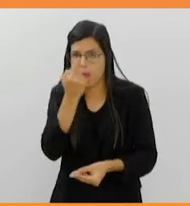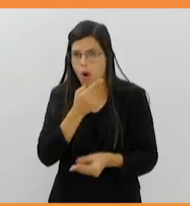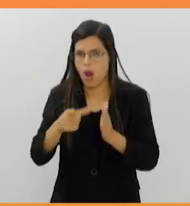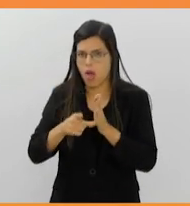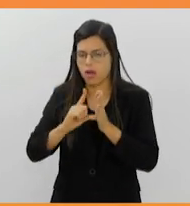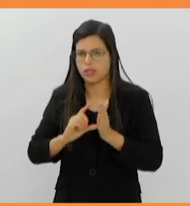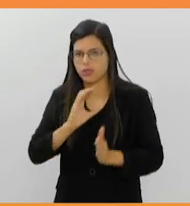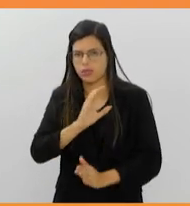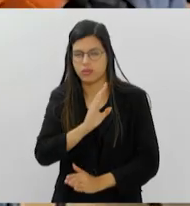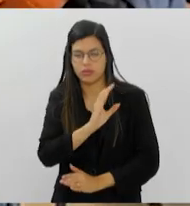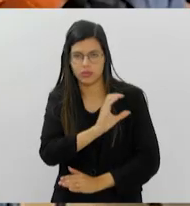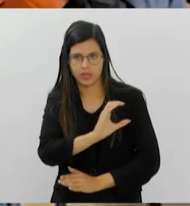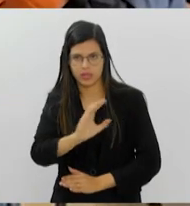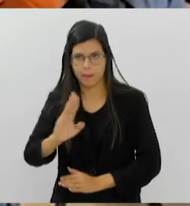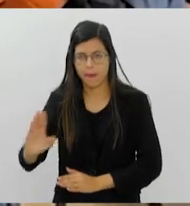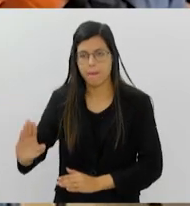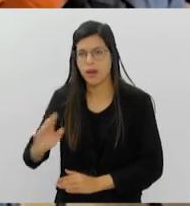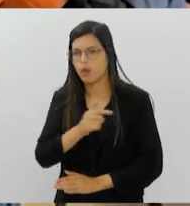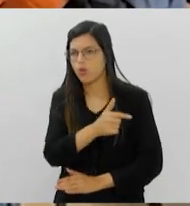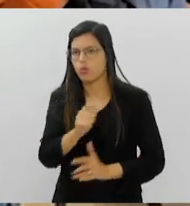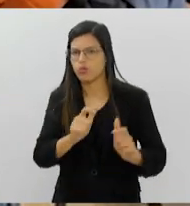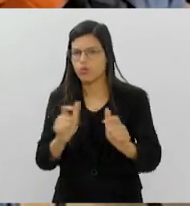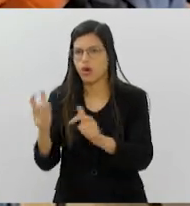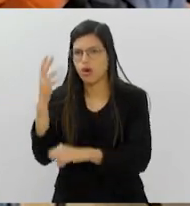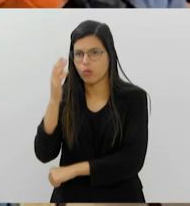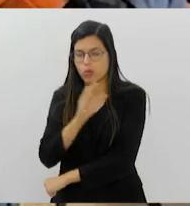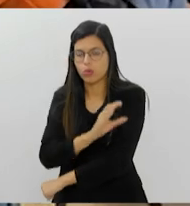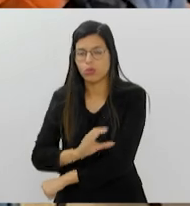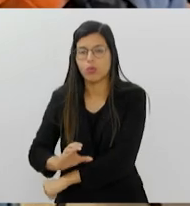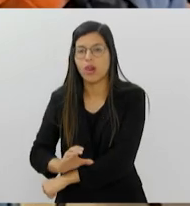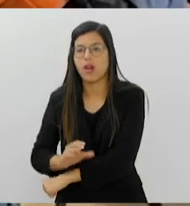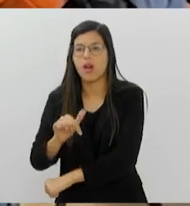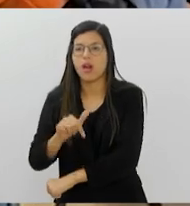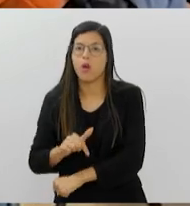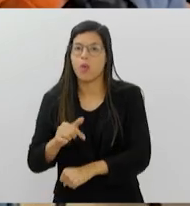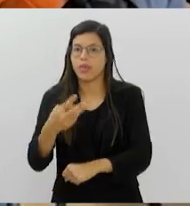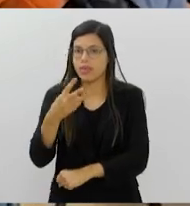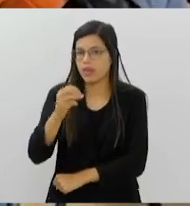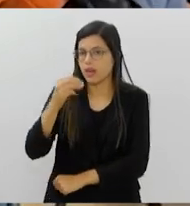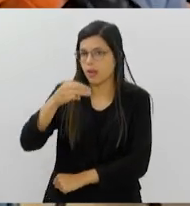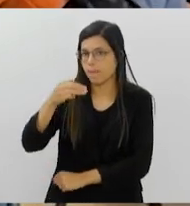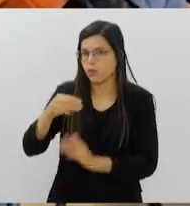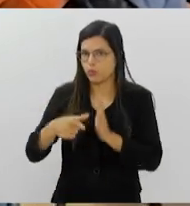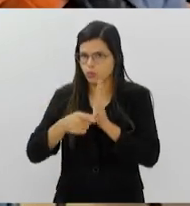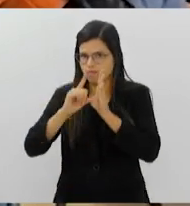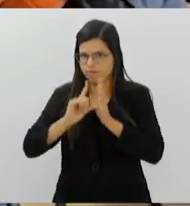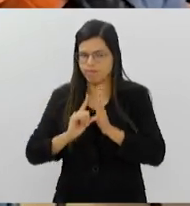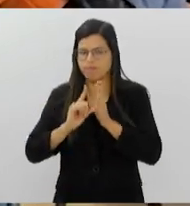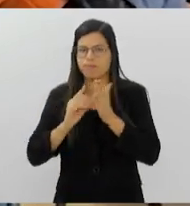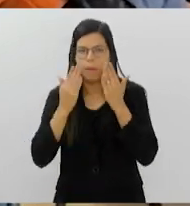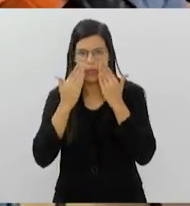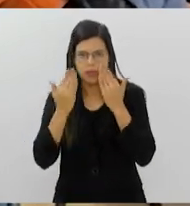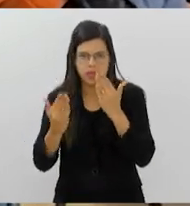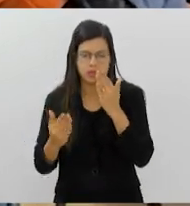CCBB. Já nos outros centros culturais, as senhas serão distribuídas meia hora antes de cada apresentação.